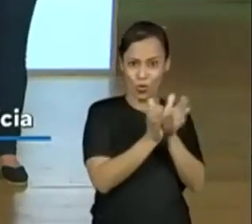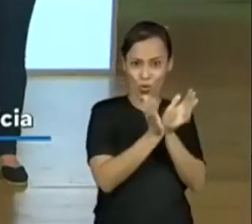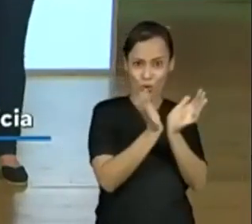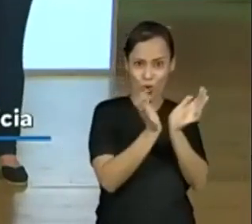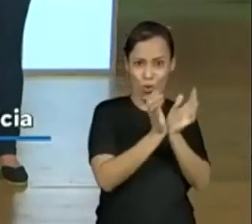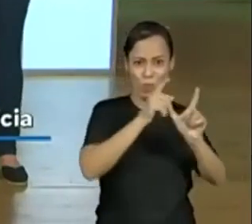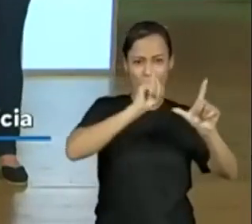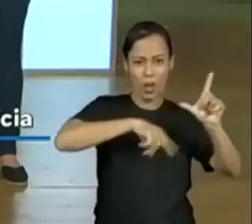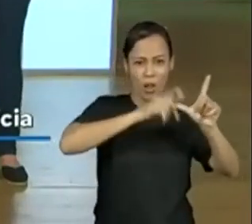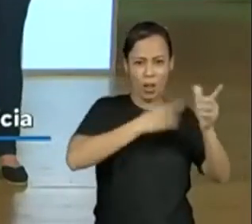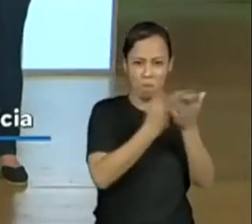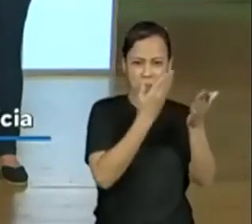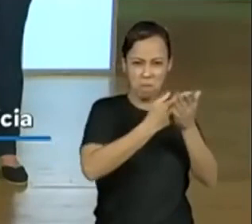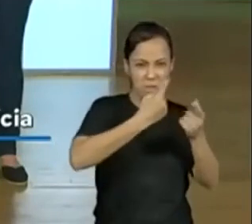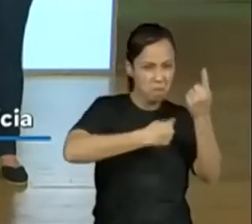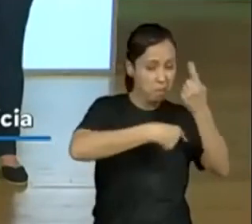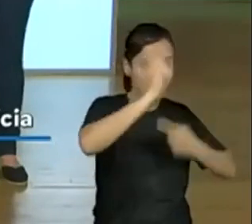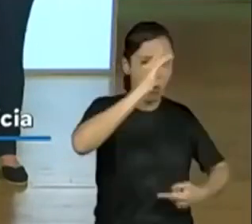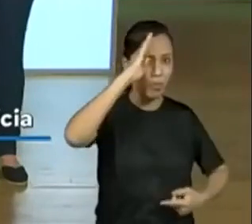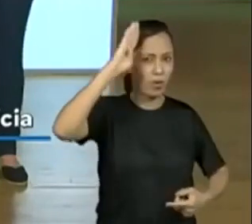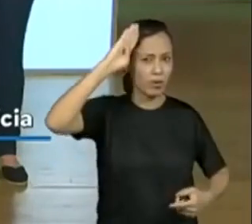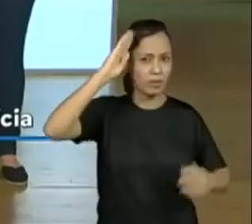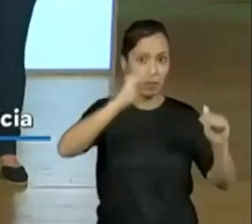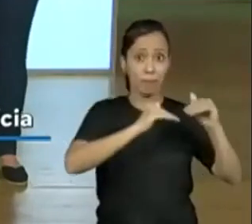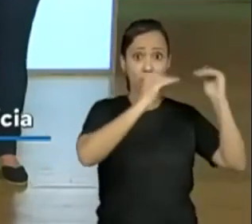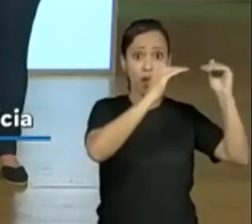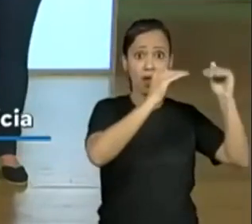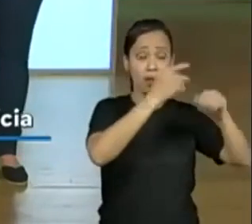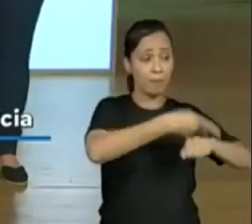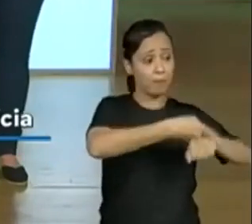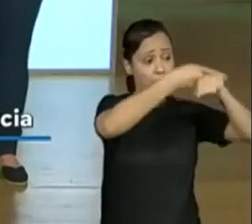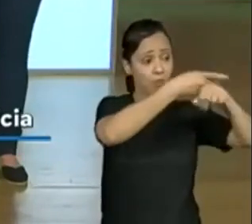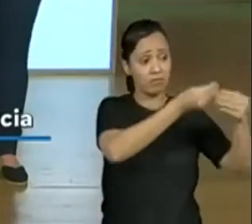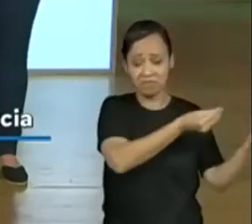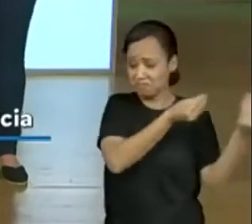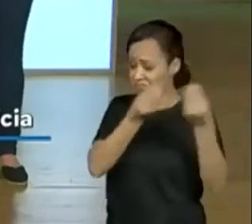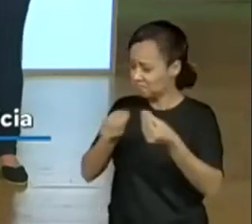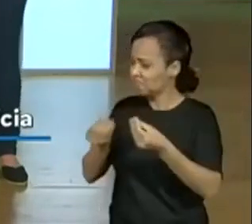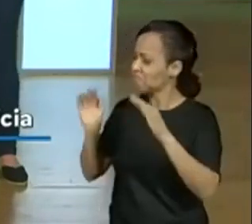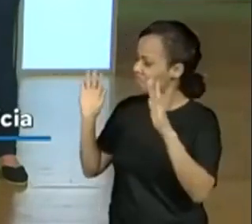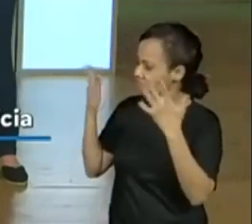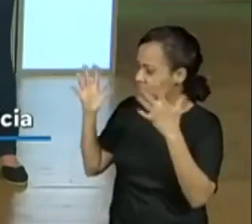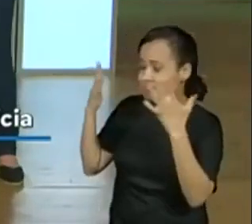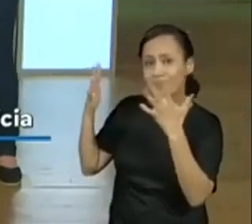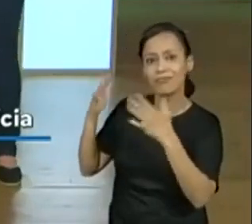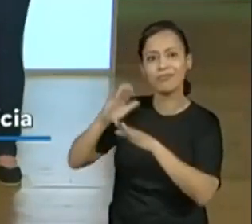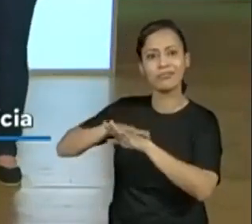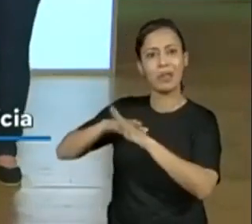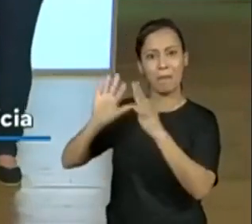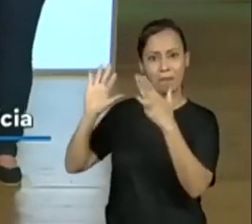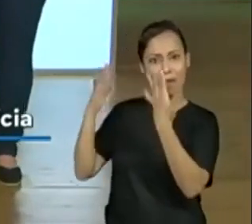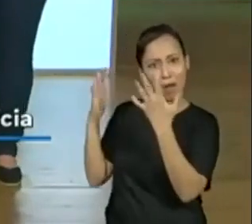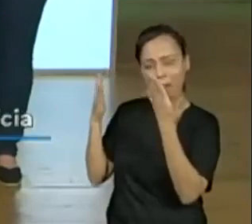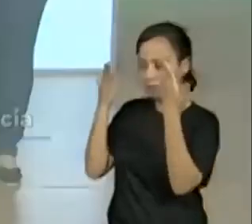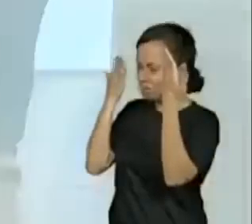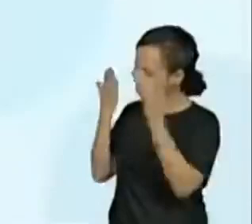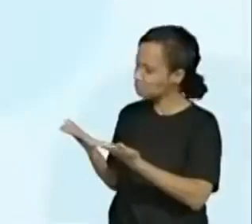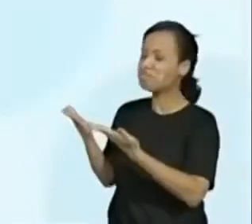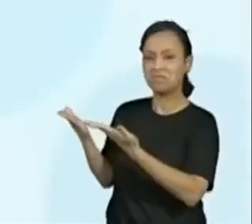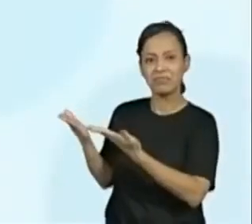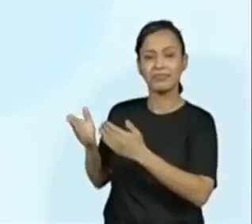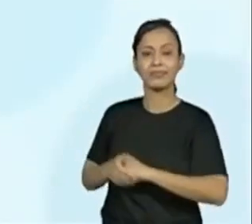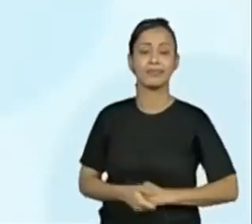é, ele pode ter recebido um... É verdade, pode ser. Nem eu tinha pensado nisso, olha que interessante. Olha só, aí continua,